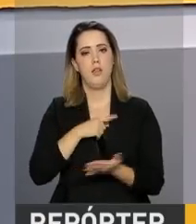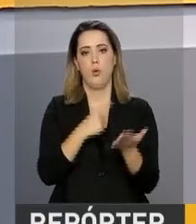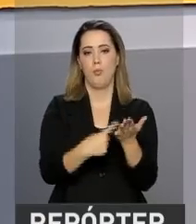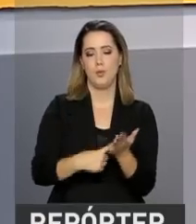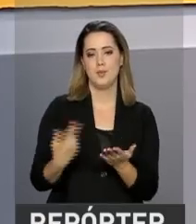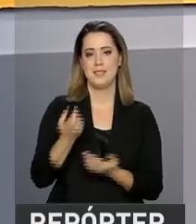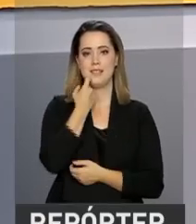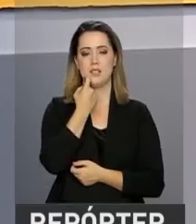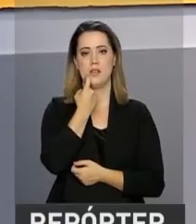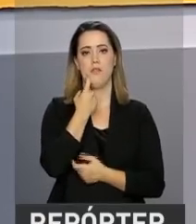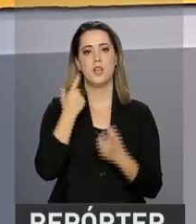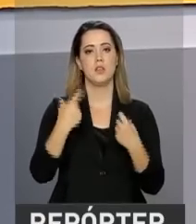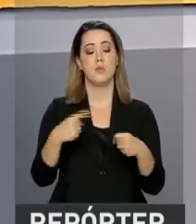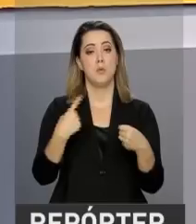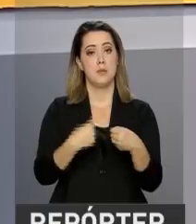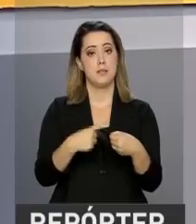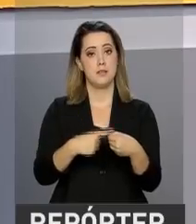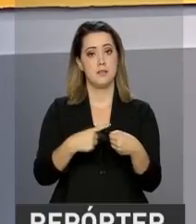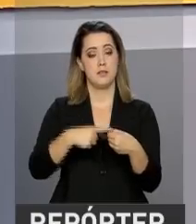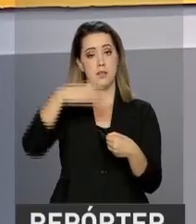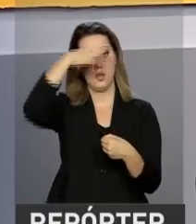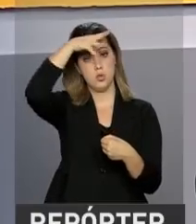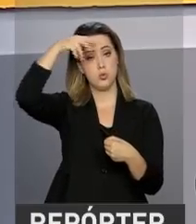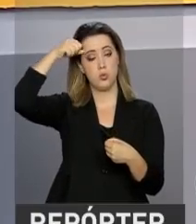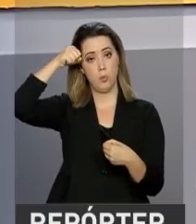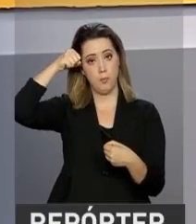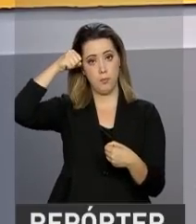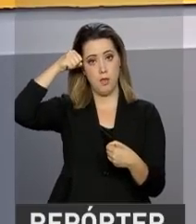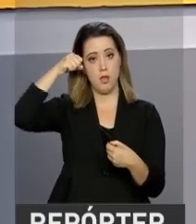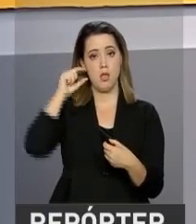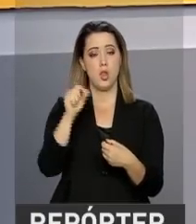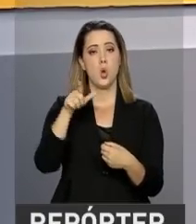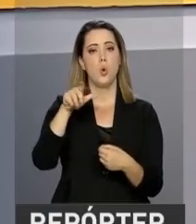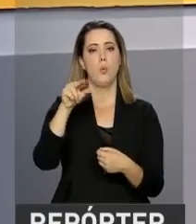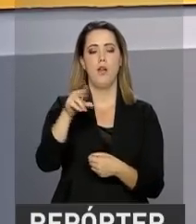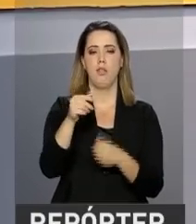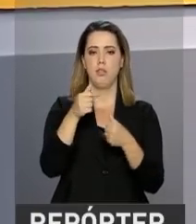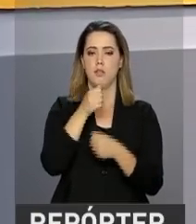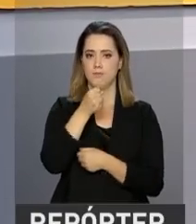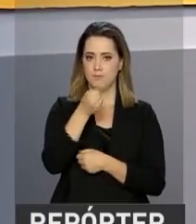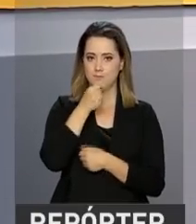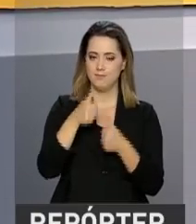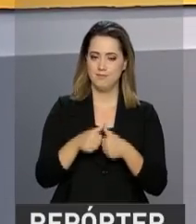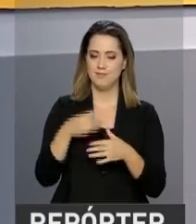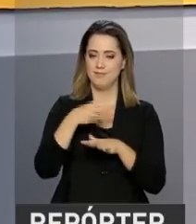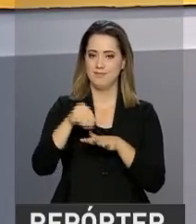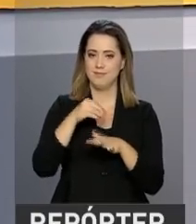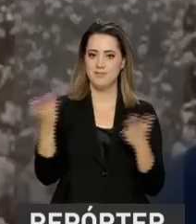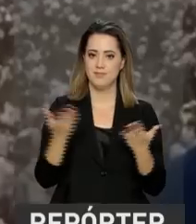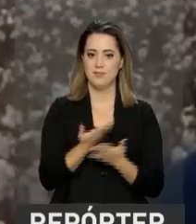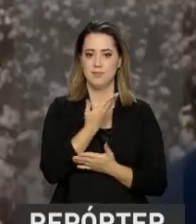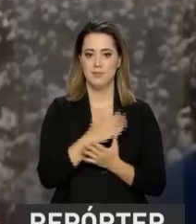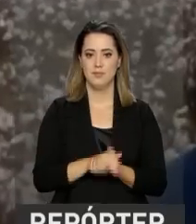sexta-feira em Lucas do Rio Verde Mato Grosso a nossa repórter Luana Caren já está lá e tem mais informações pra